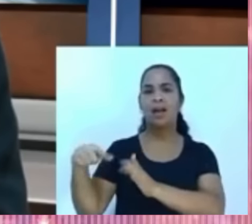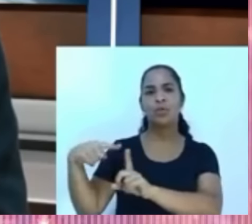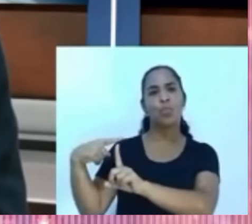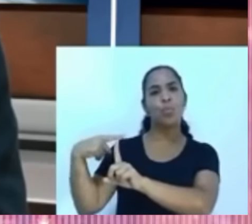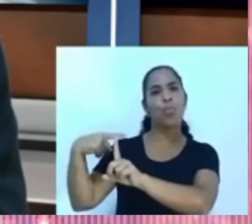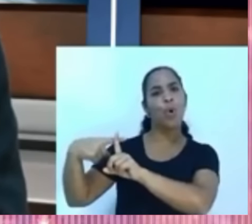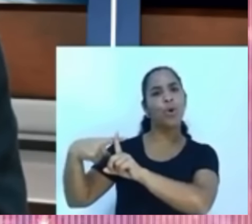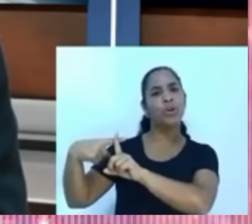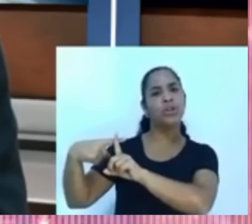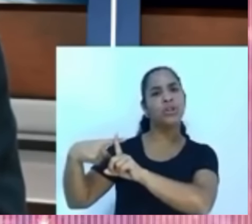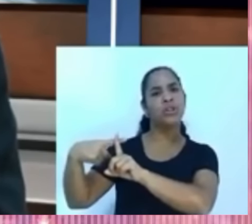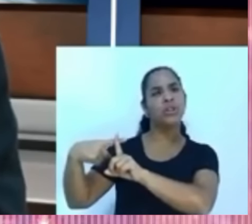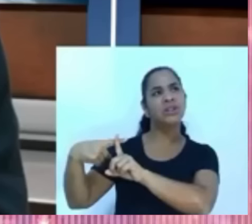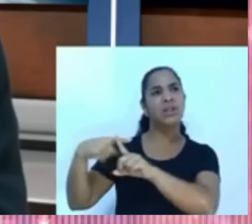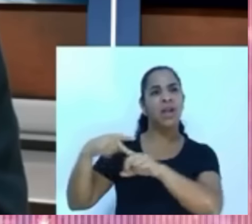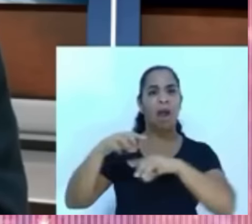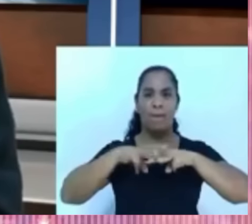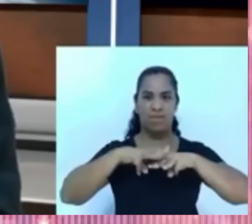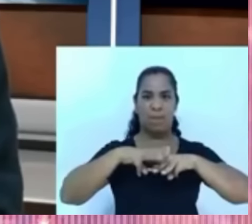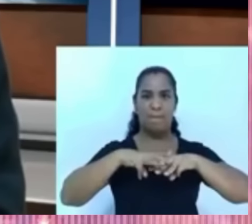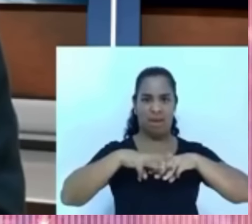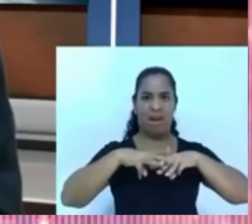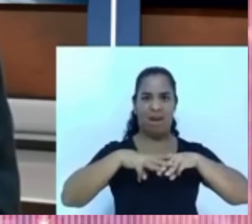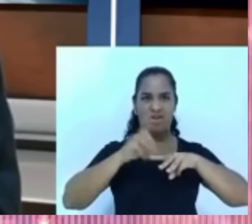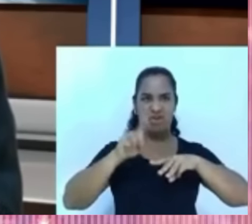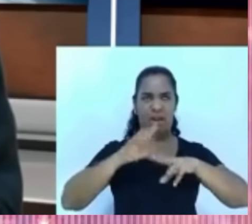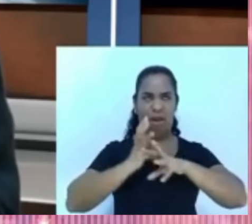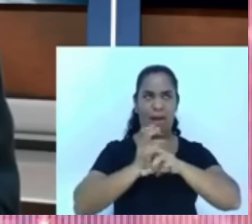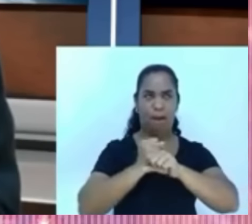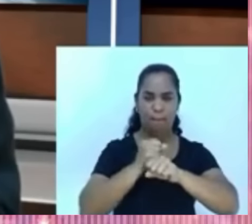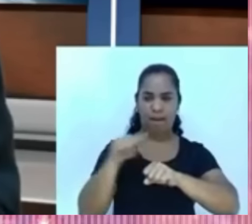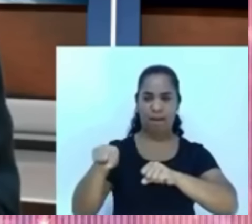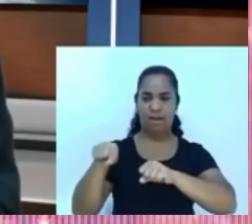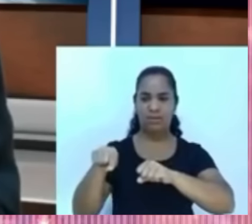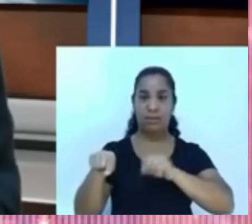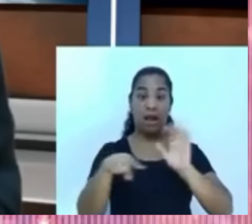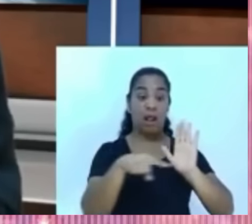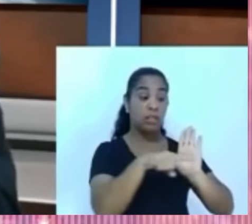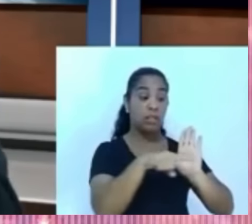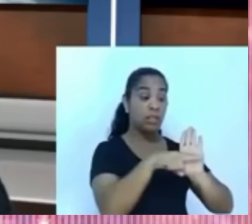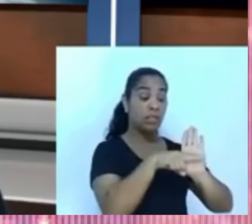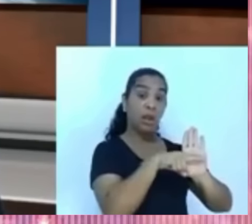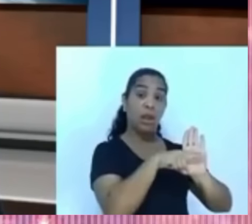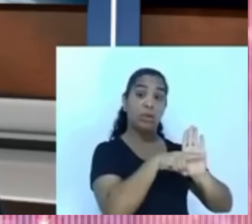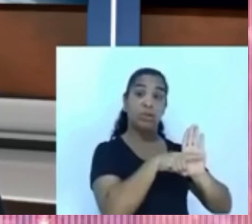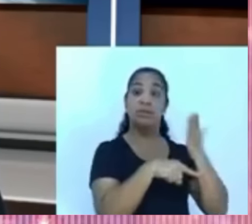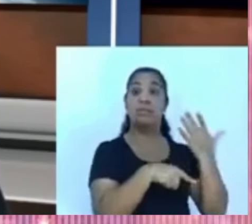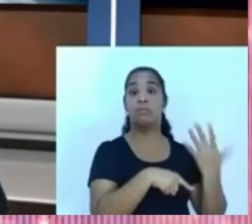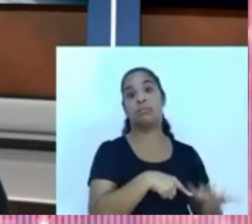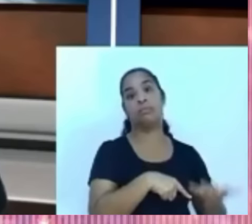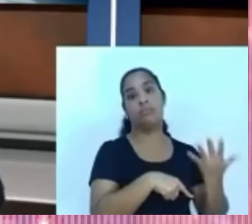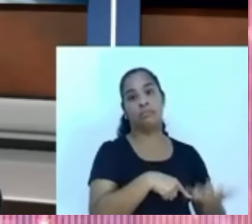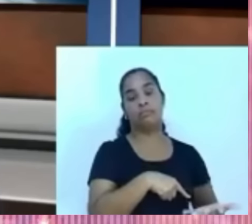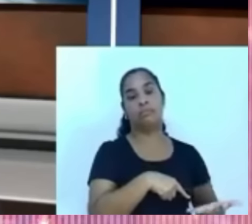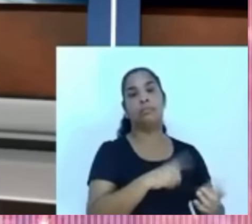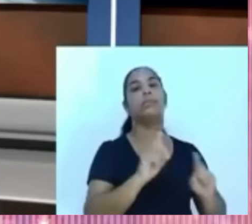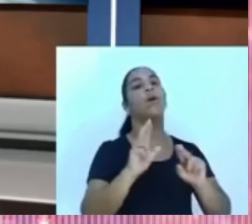matemática sempre pesa muito mais do que o lado negativo é por isso que